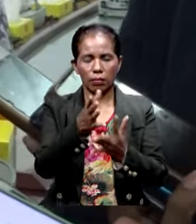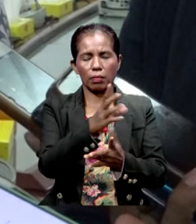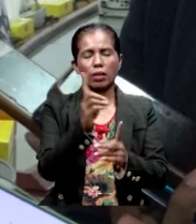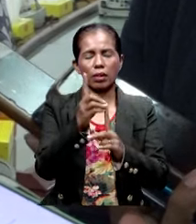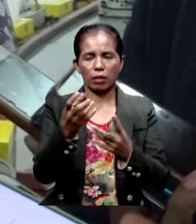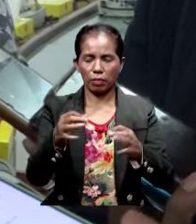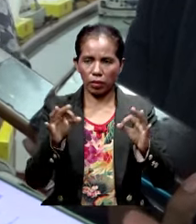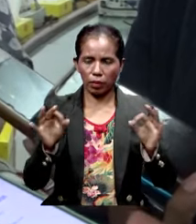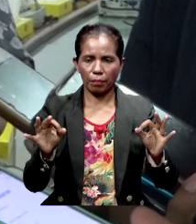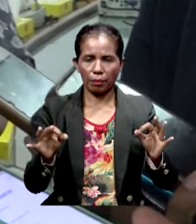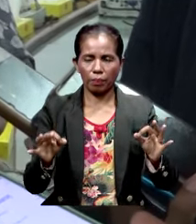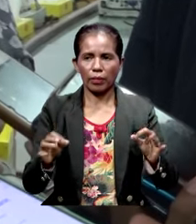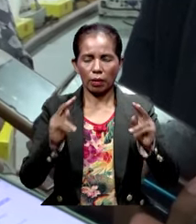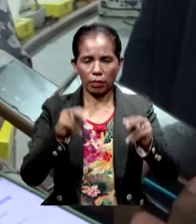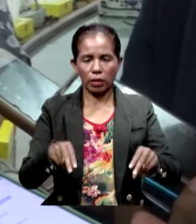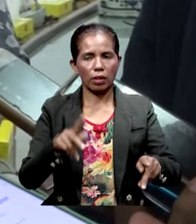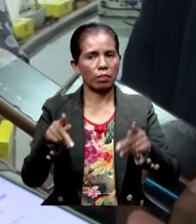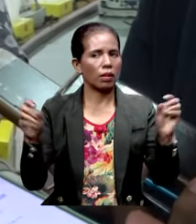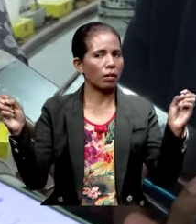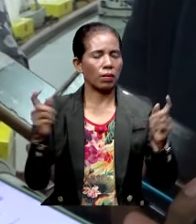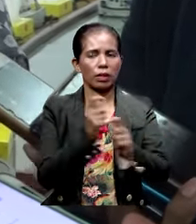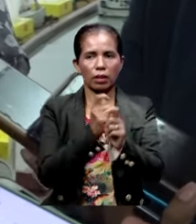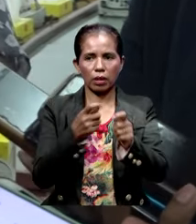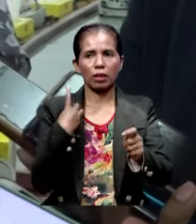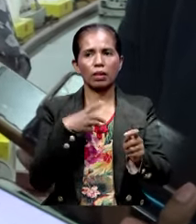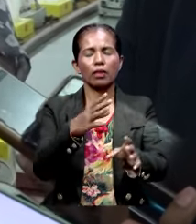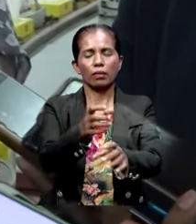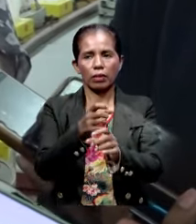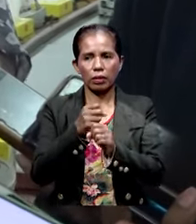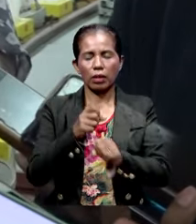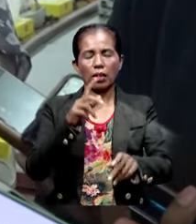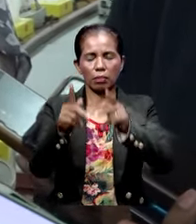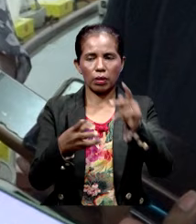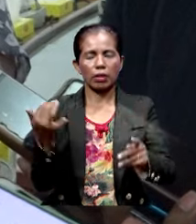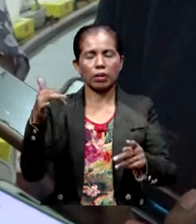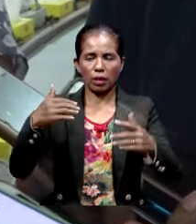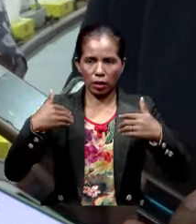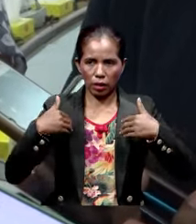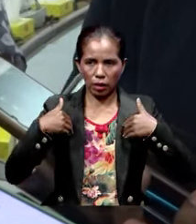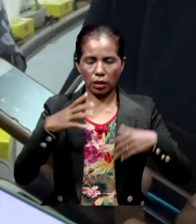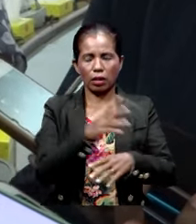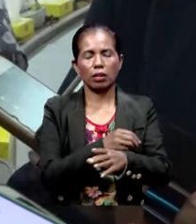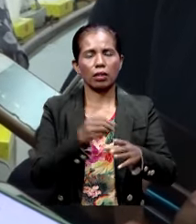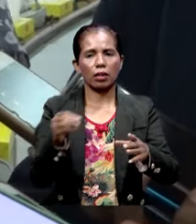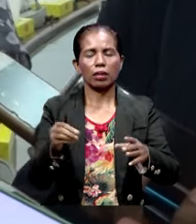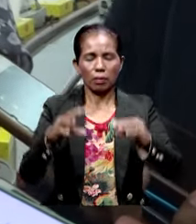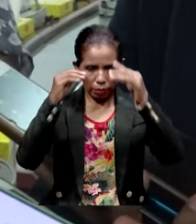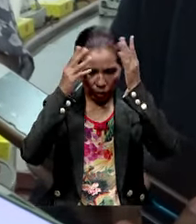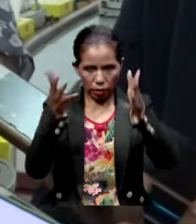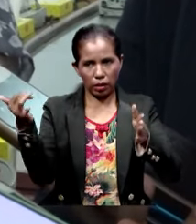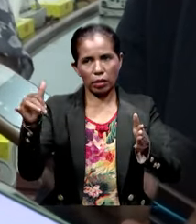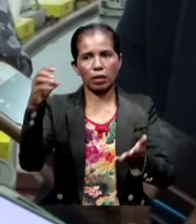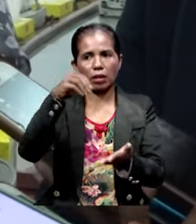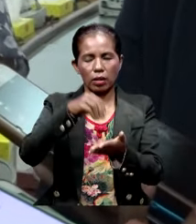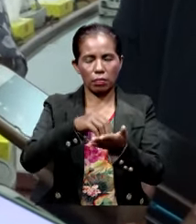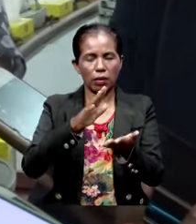tá quando a tu precisa professor lá bajalo tanto este ano mas bem está foto direito candidato ser mesmo e tá ia ter uma bolsa de candidato dos professores e tá coloca